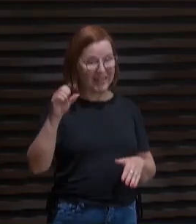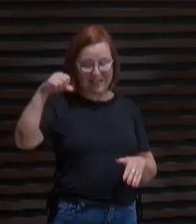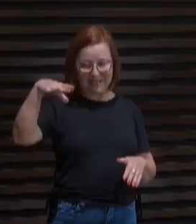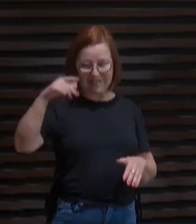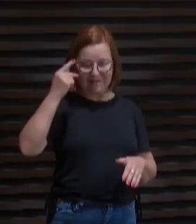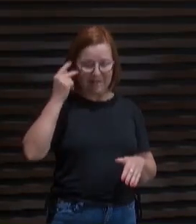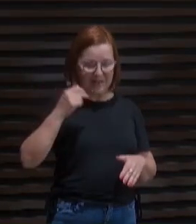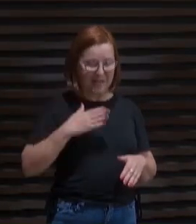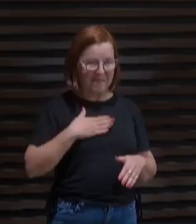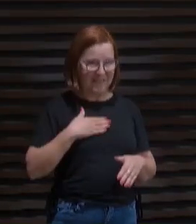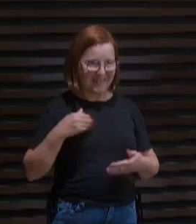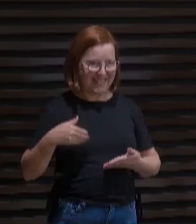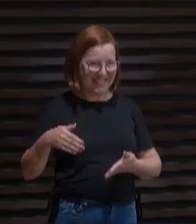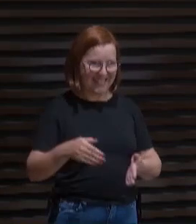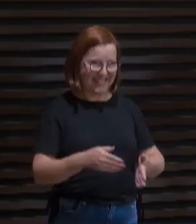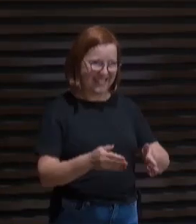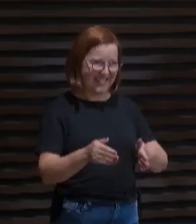para o meu caminho.